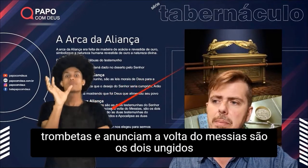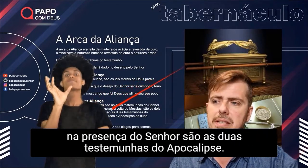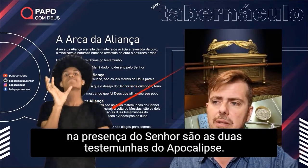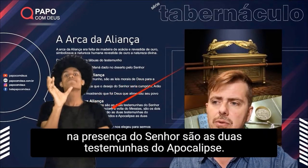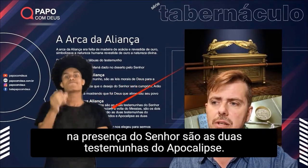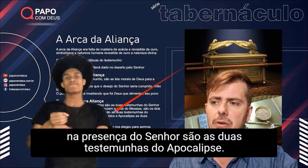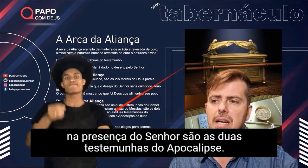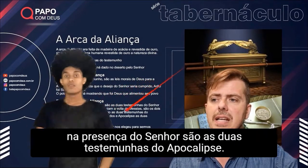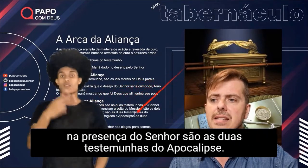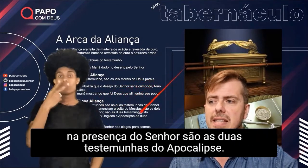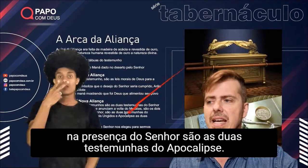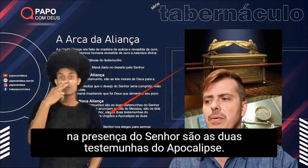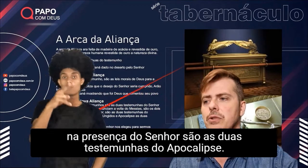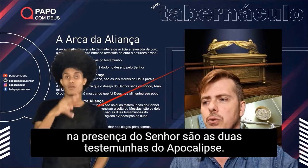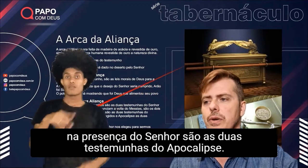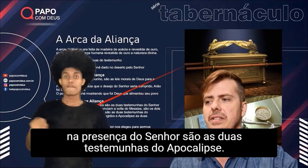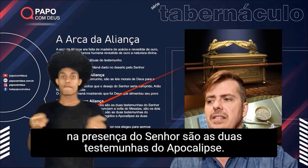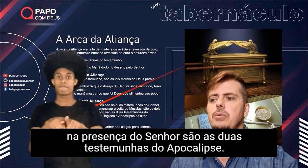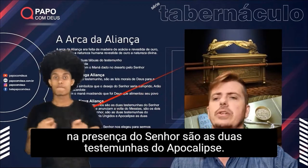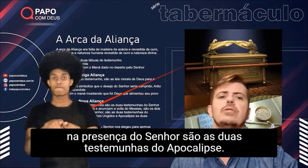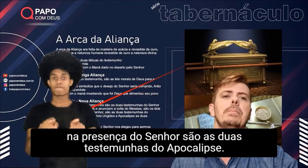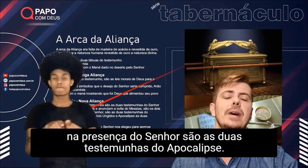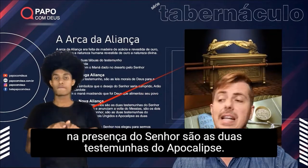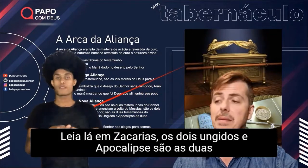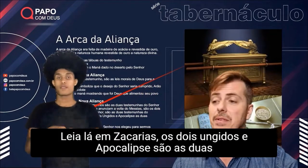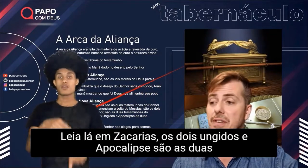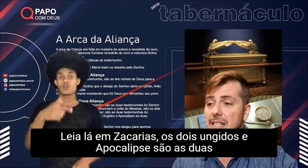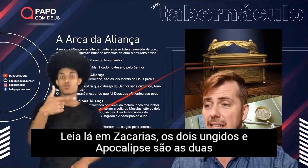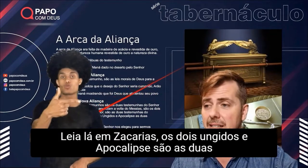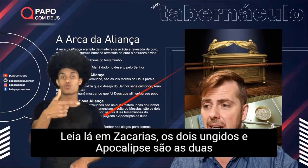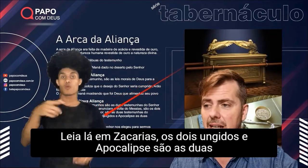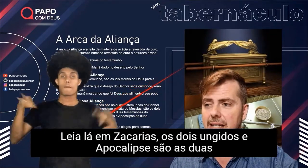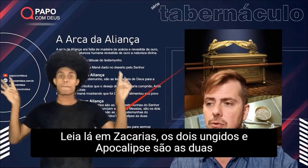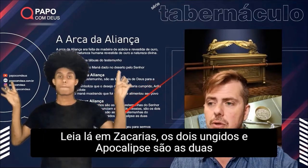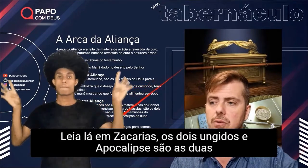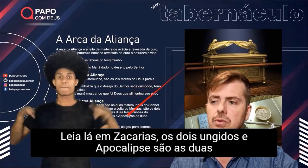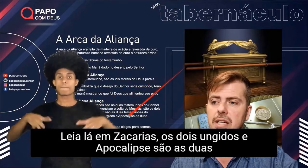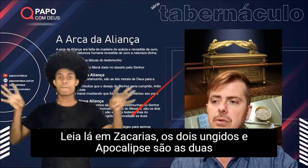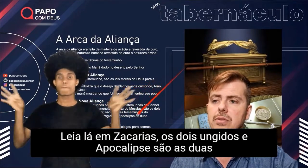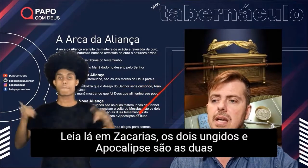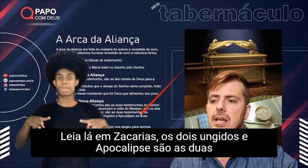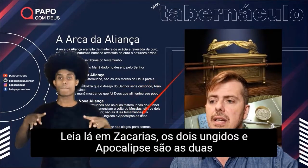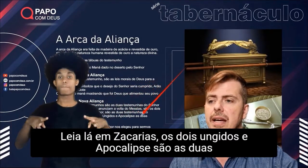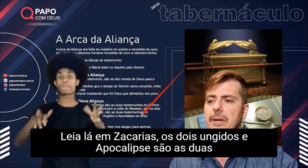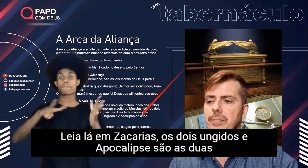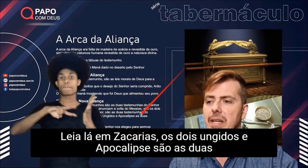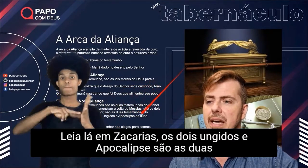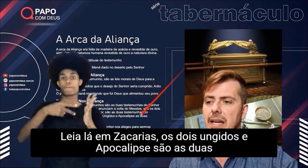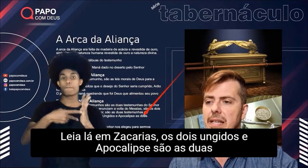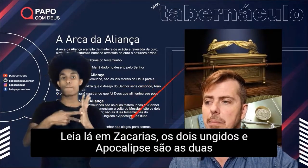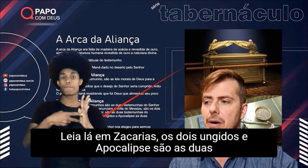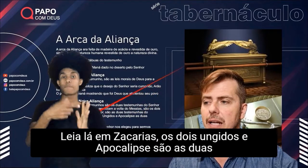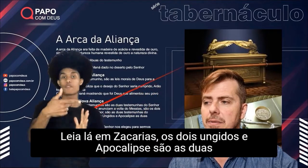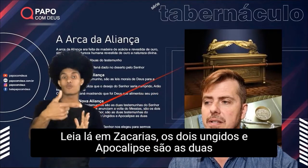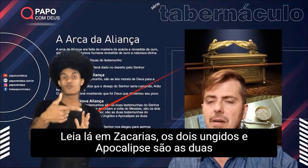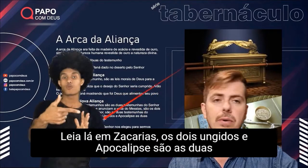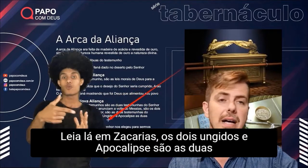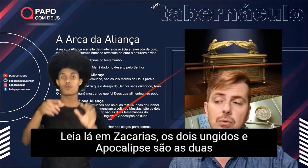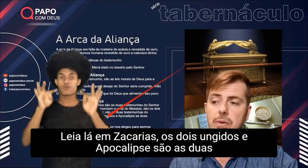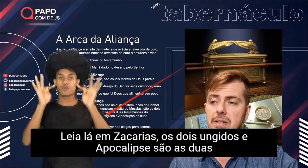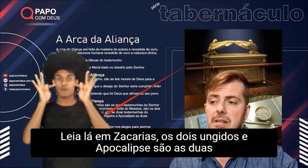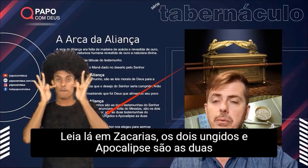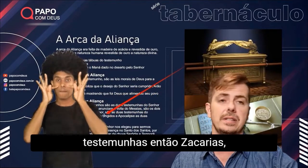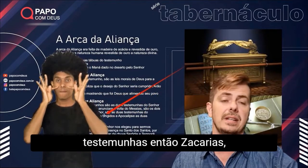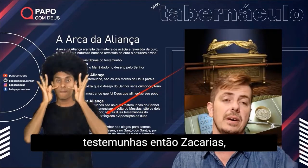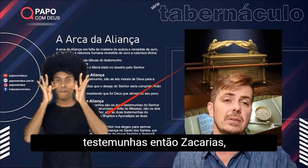2 ungidos na presença do Senhor, são as 2 testemunhas do Apocalipse. Veja lá em Zacarias, os 2 ungidos, e Apocalipse são